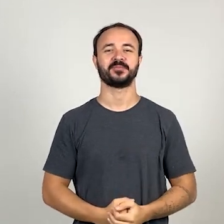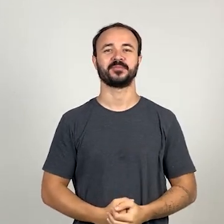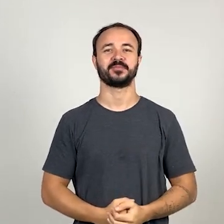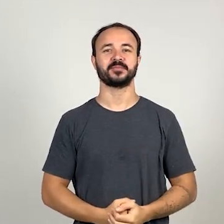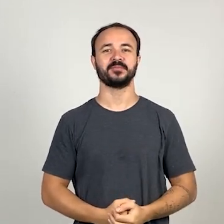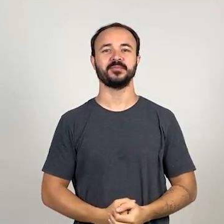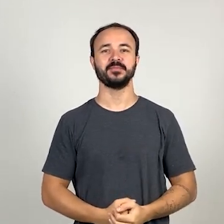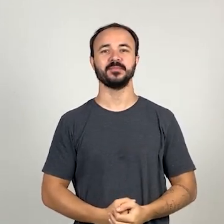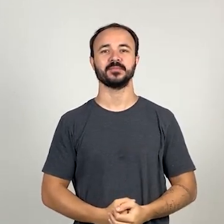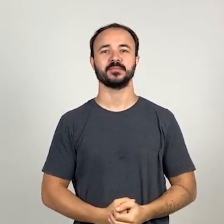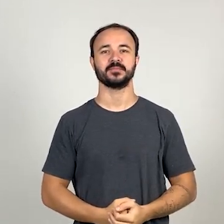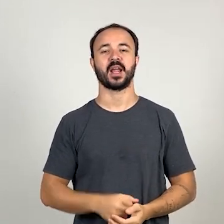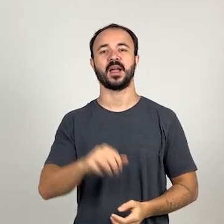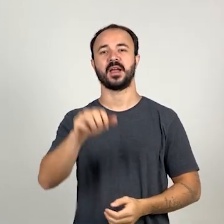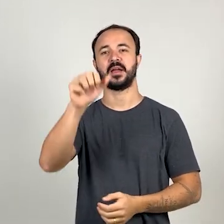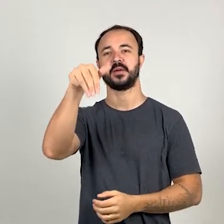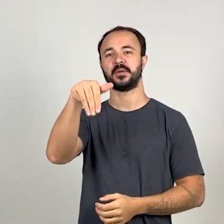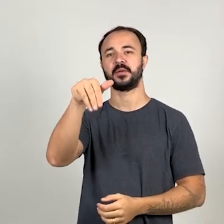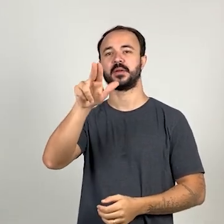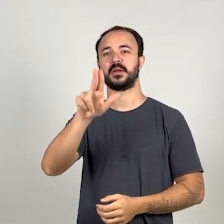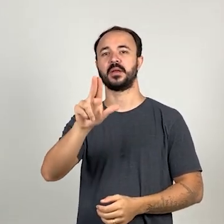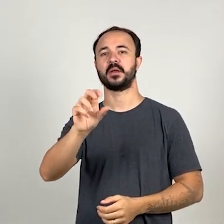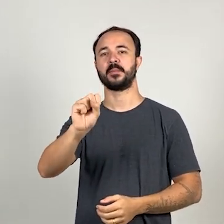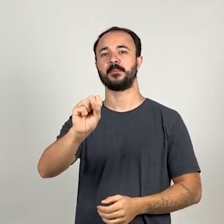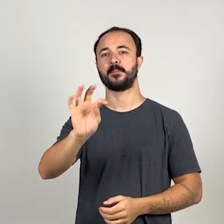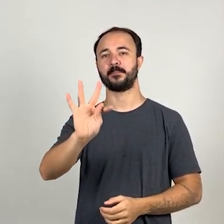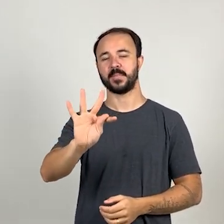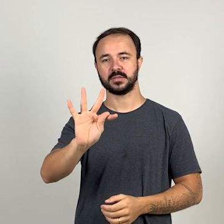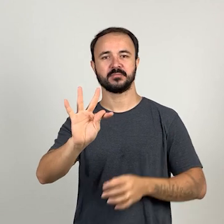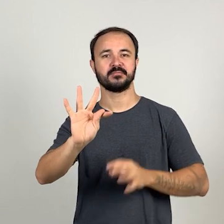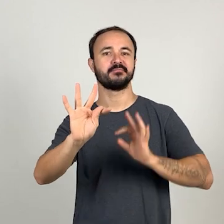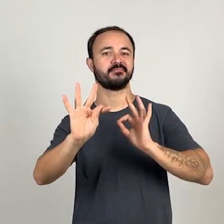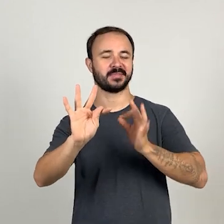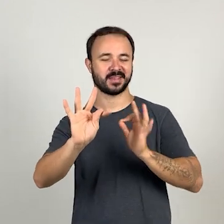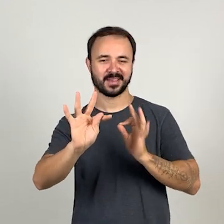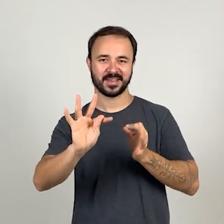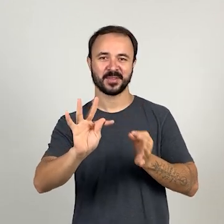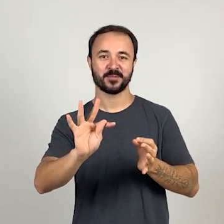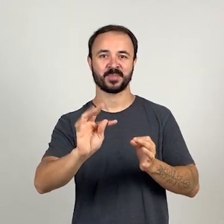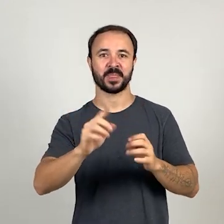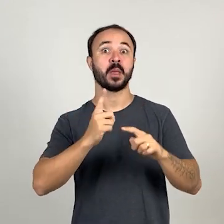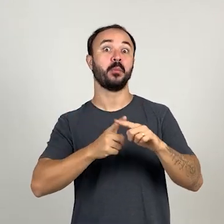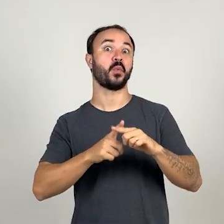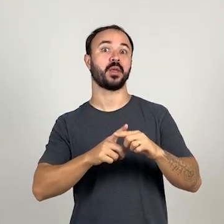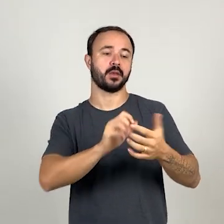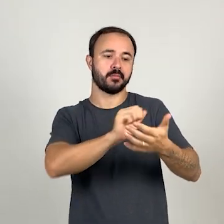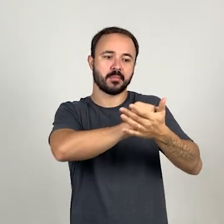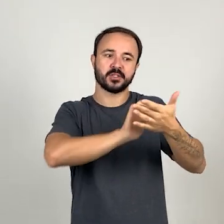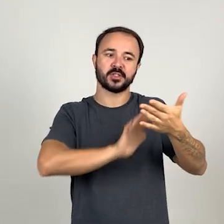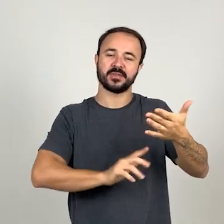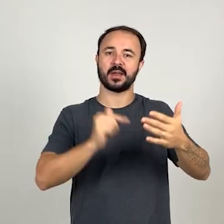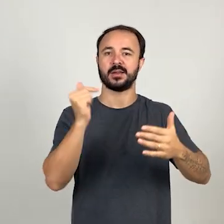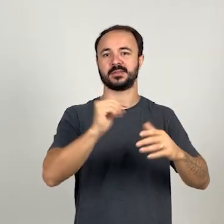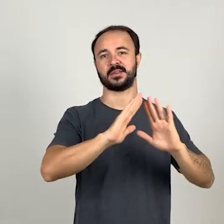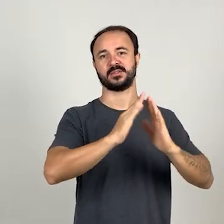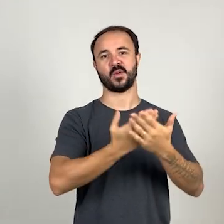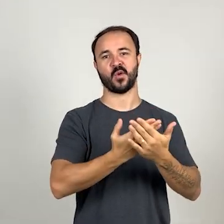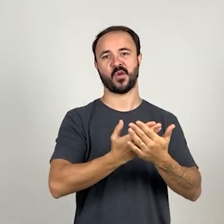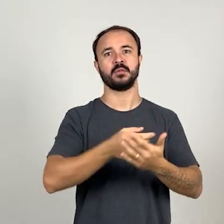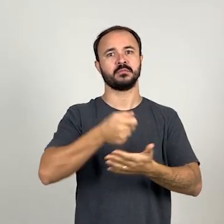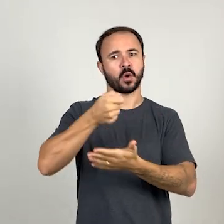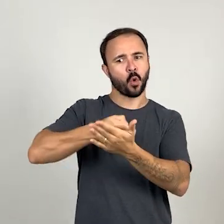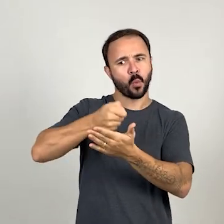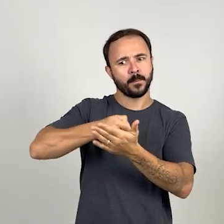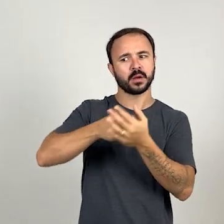Answer, must. They must finish. Como se trata de um dever da escola, uma obrigação que é entregar